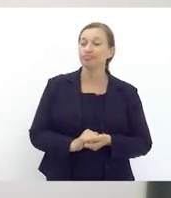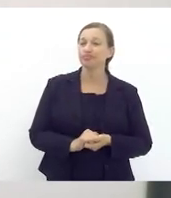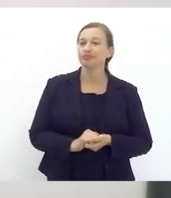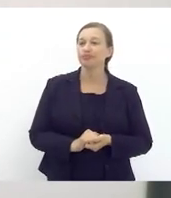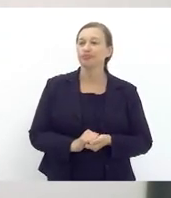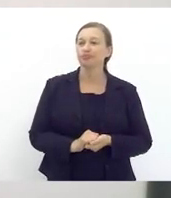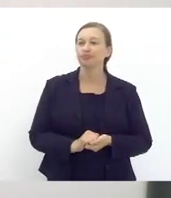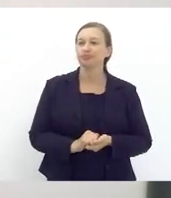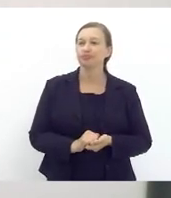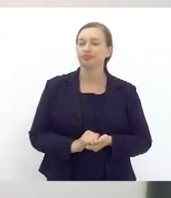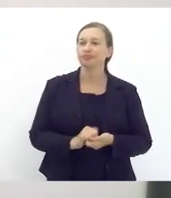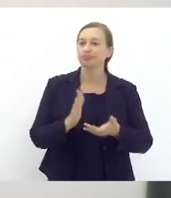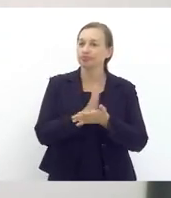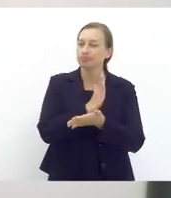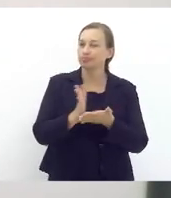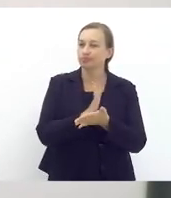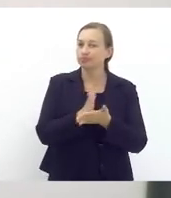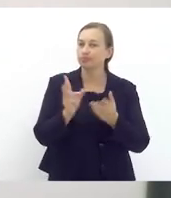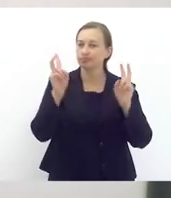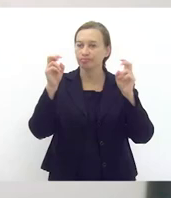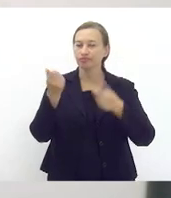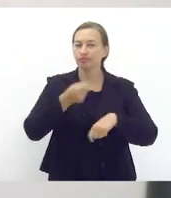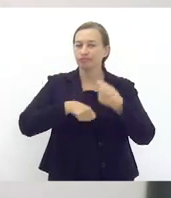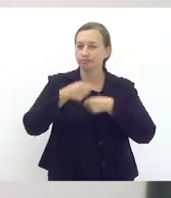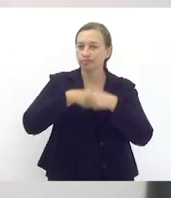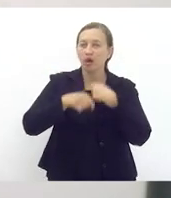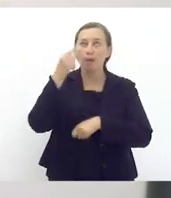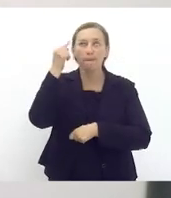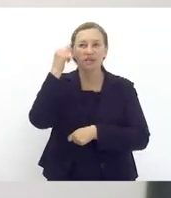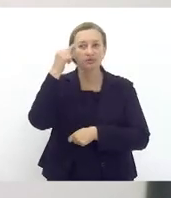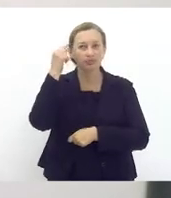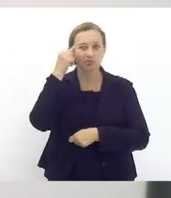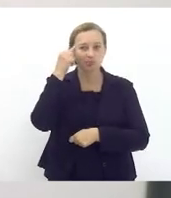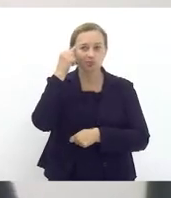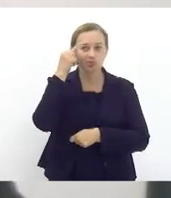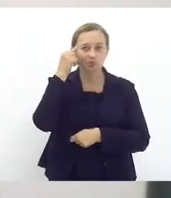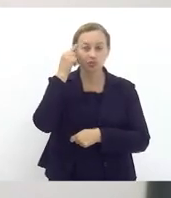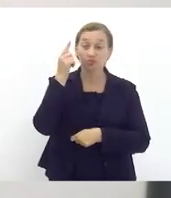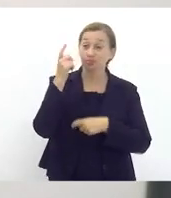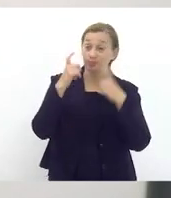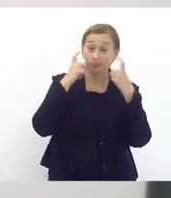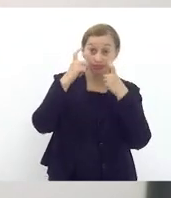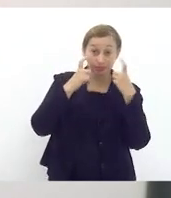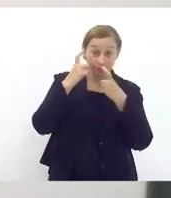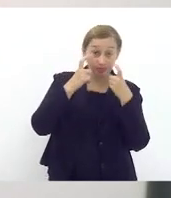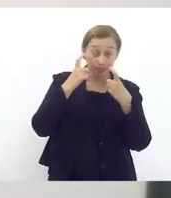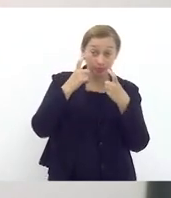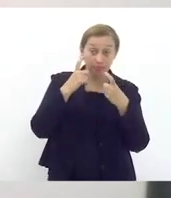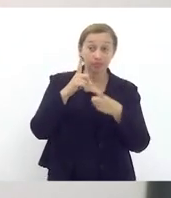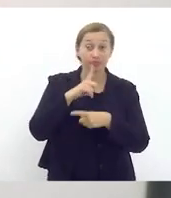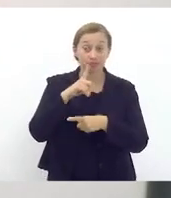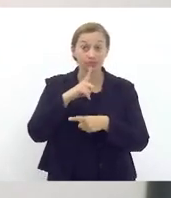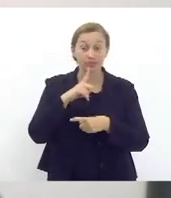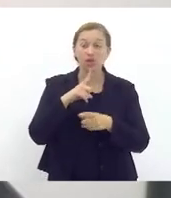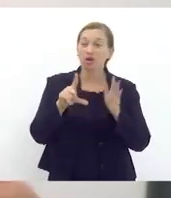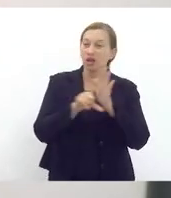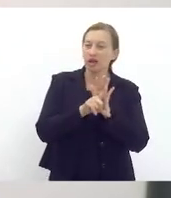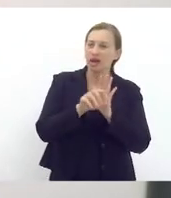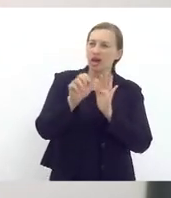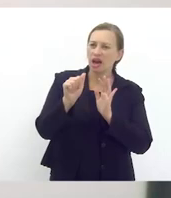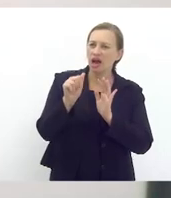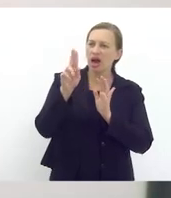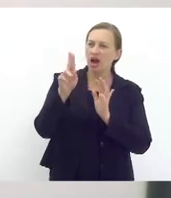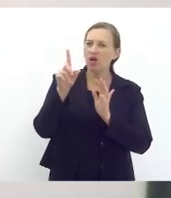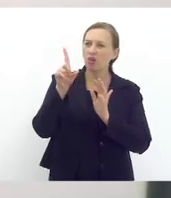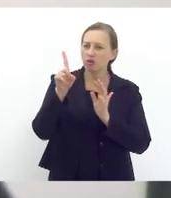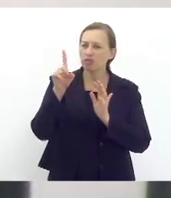questões administrativas que vale a pena pensando alguns traumas que pessoas passaram com a lei de Blanc ou com outros